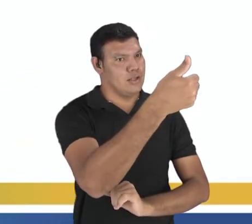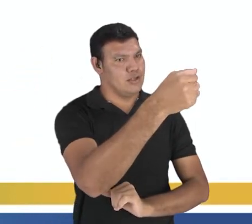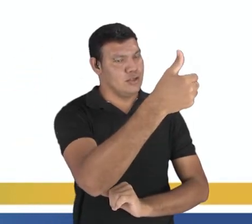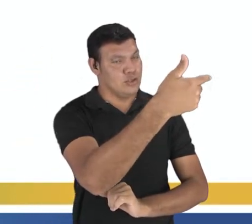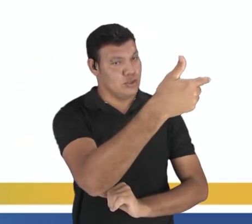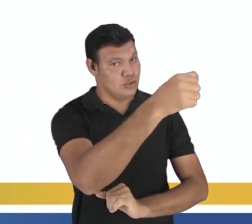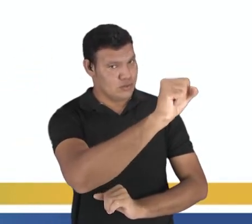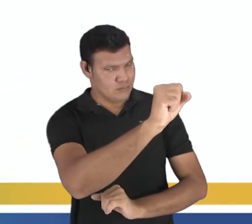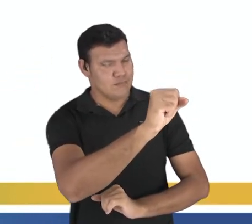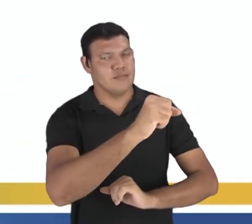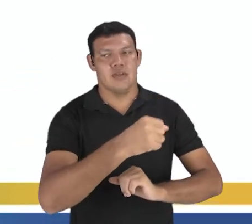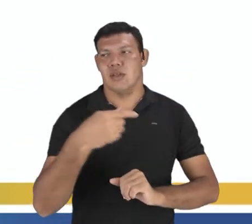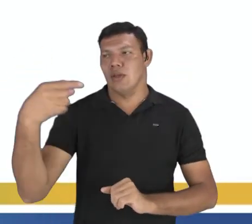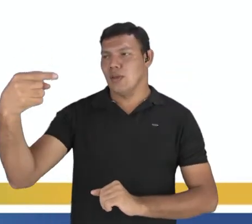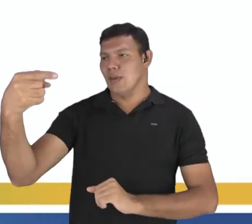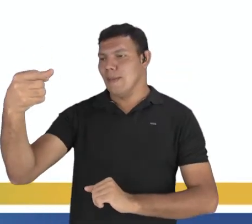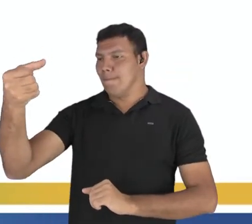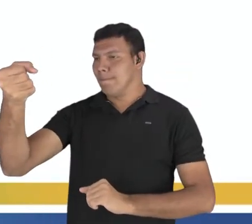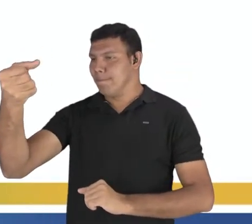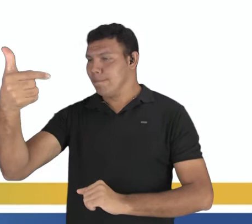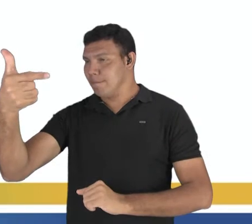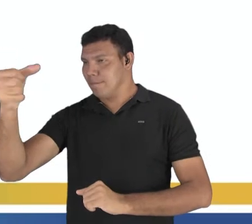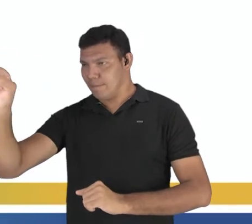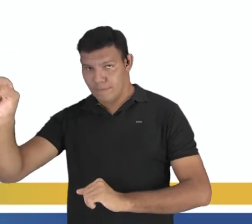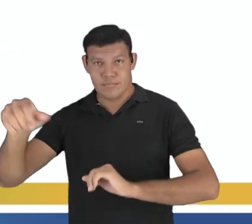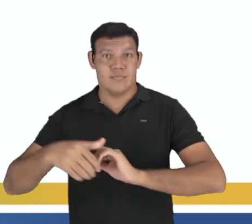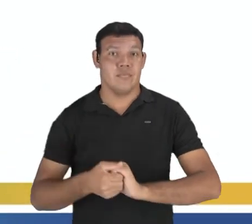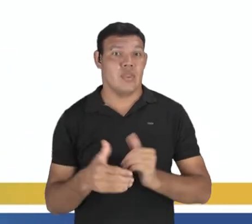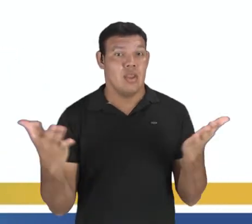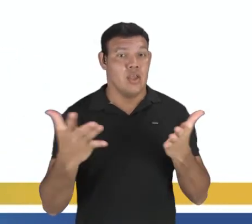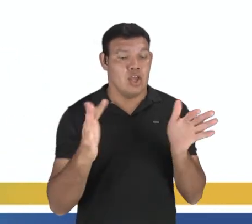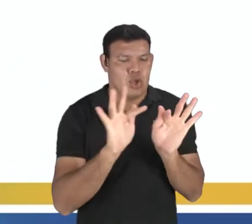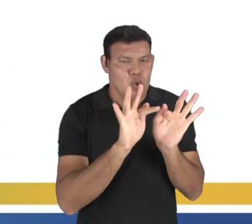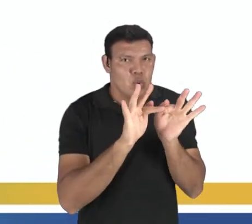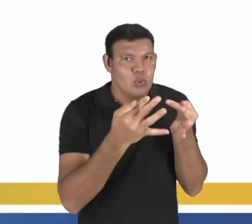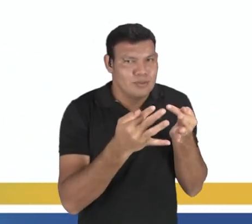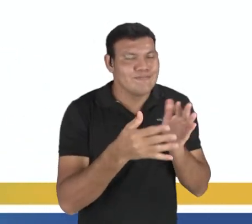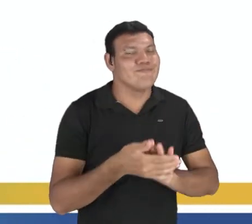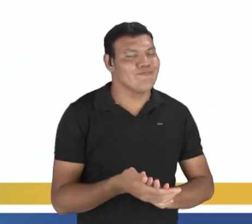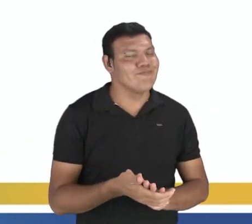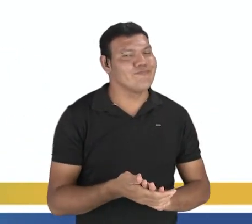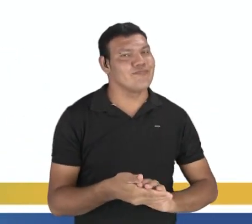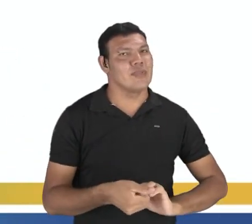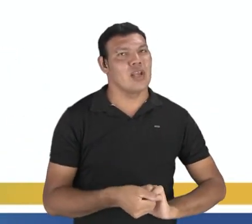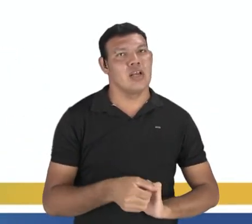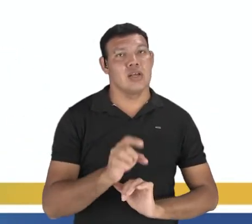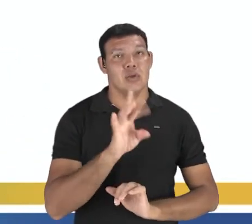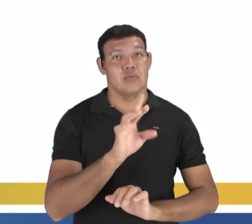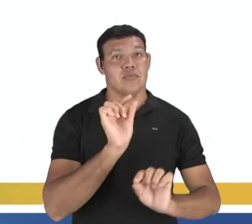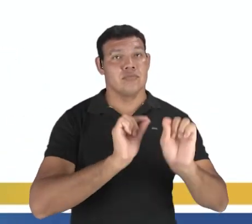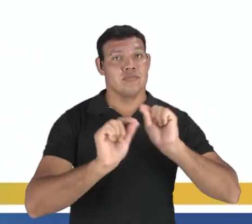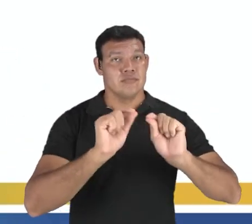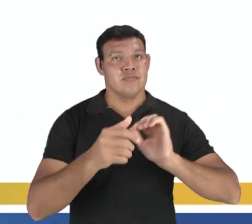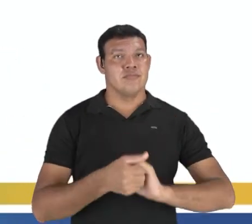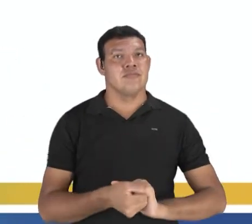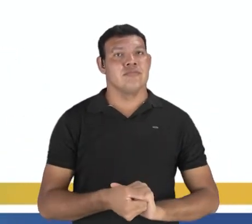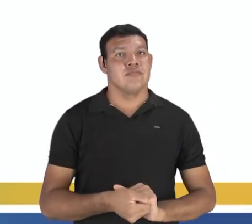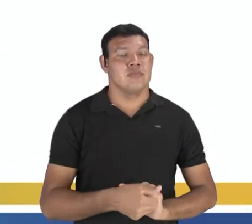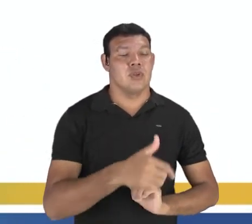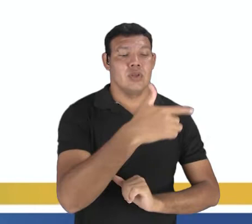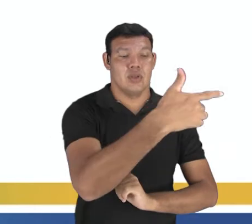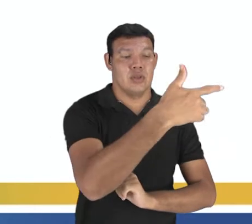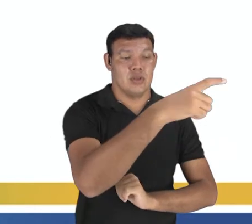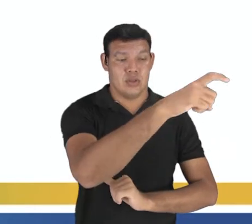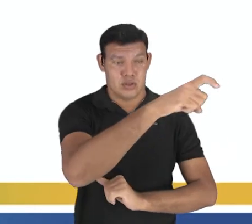equação. E aí vocês vão perceber que nós vamos reduzir esse 28 e ficará da seguinte maneira: